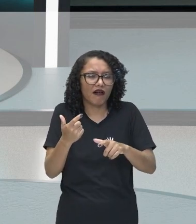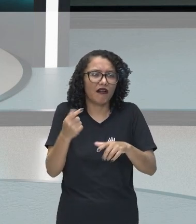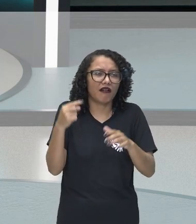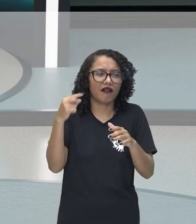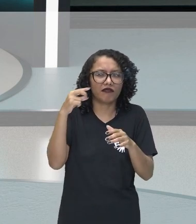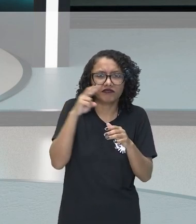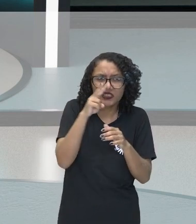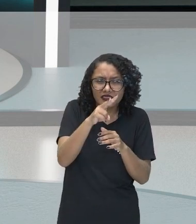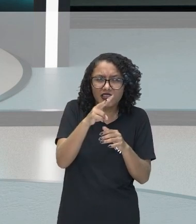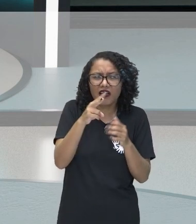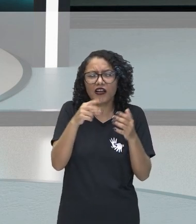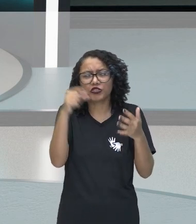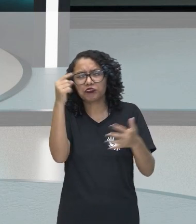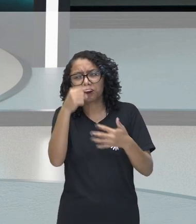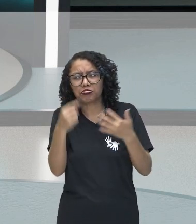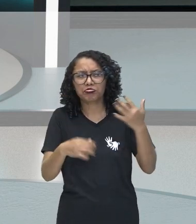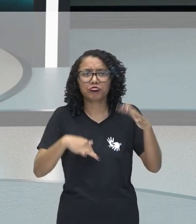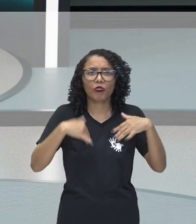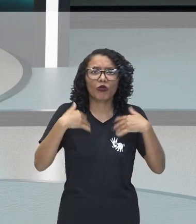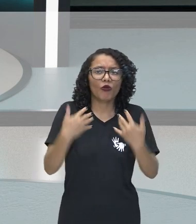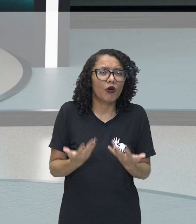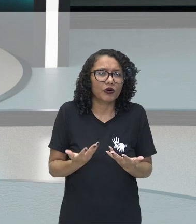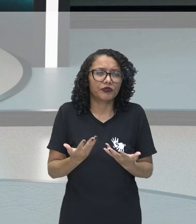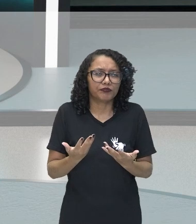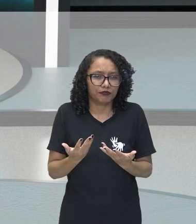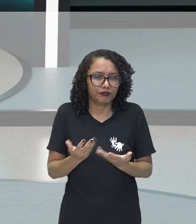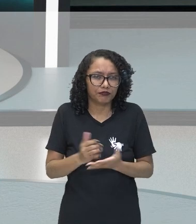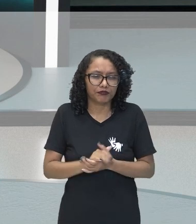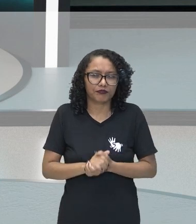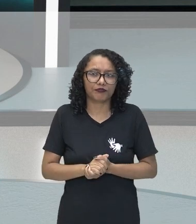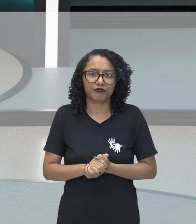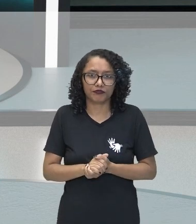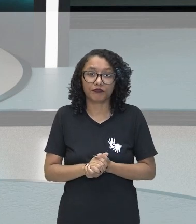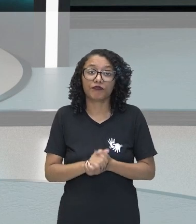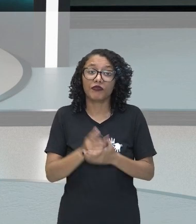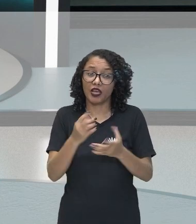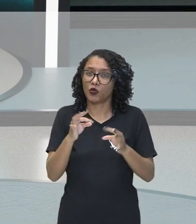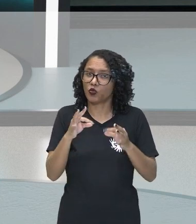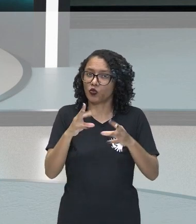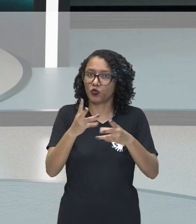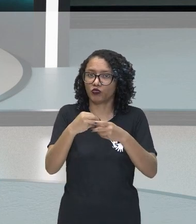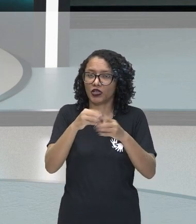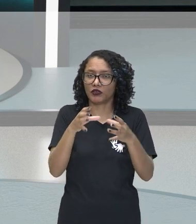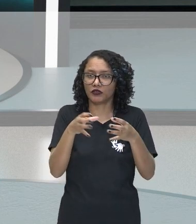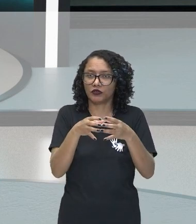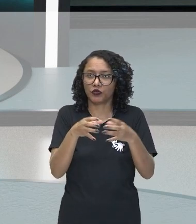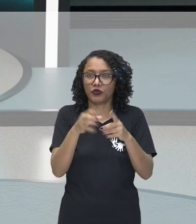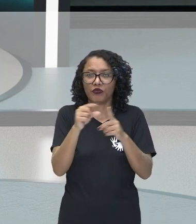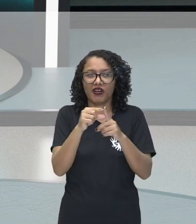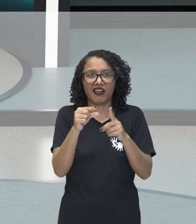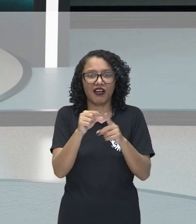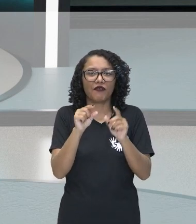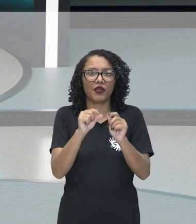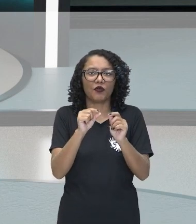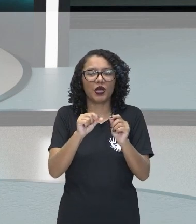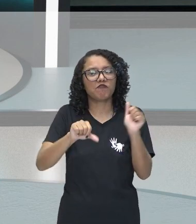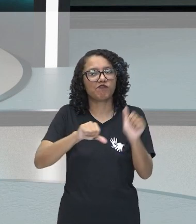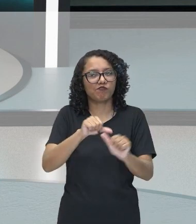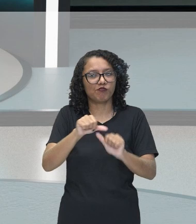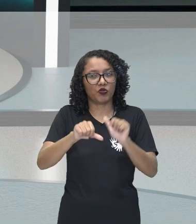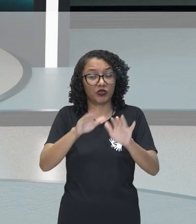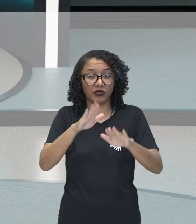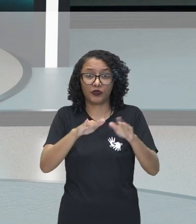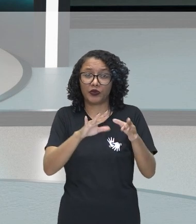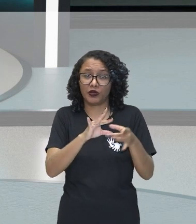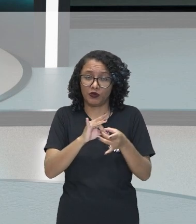dúvida? Tudo isso faz parte dessa classe de palavras que é bastante dinâmica e que muda, dependendo do